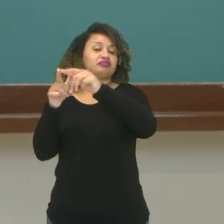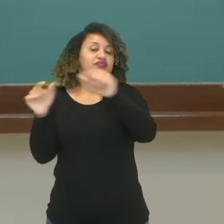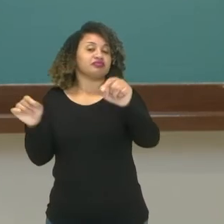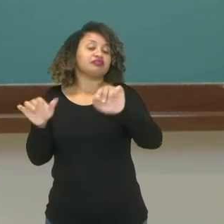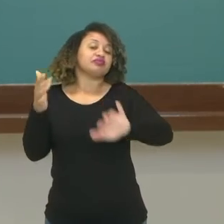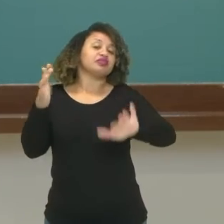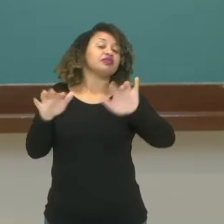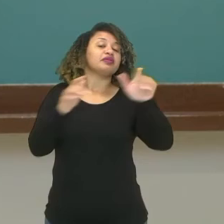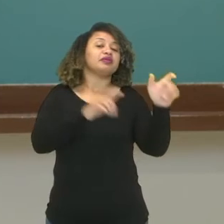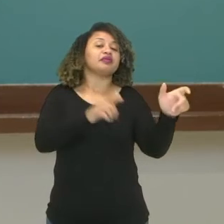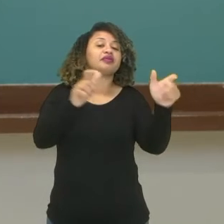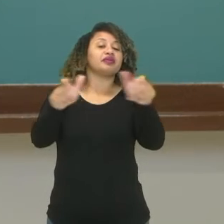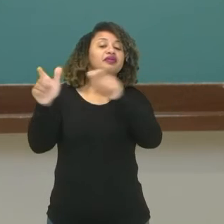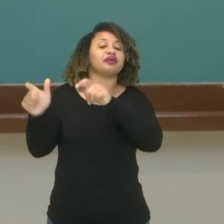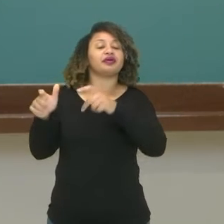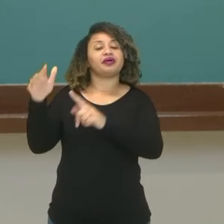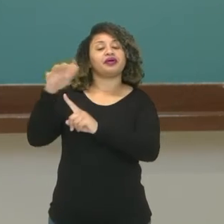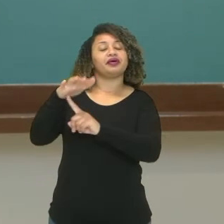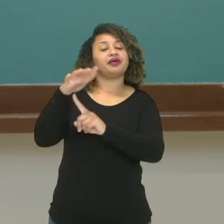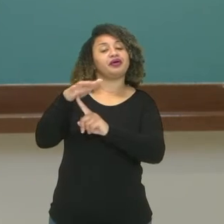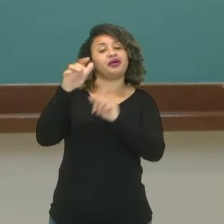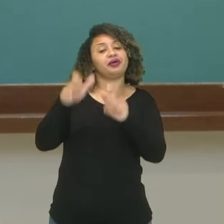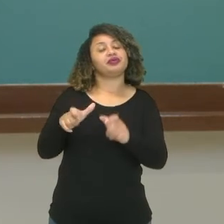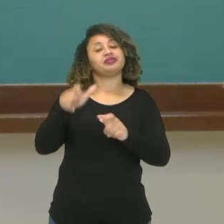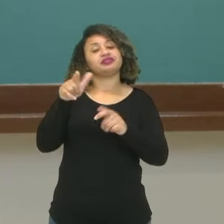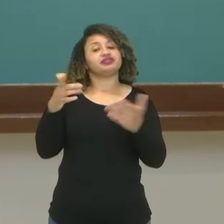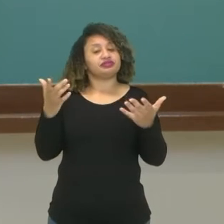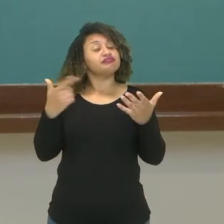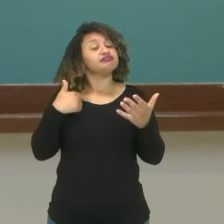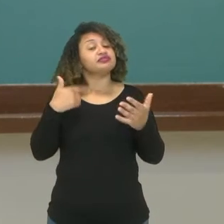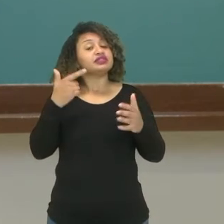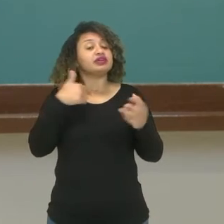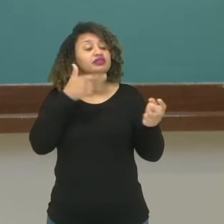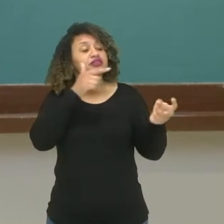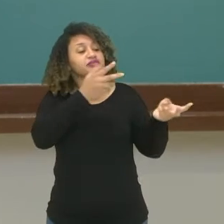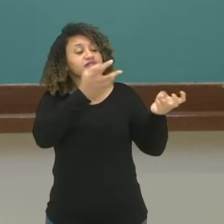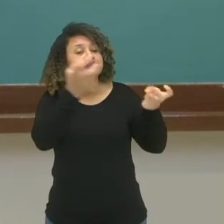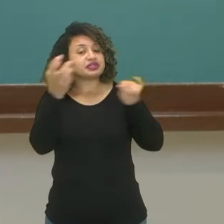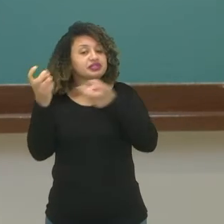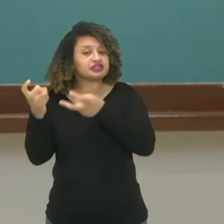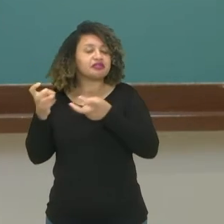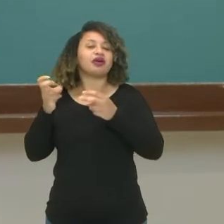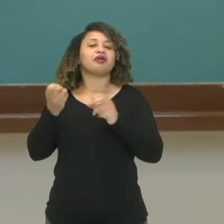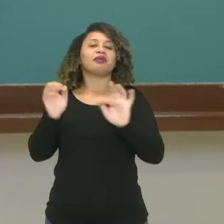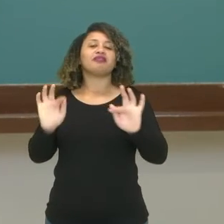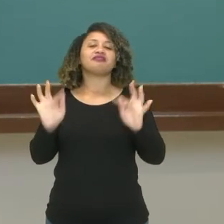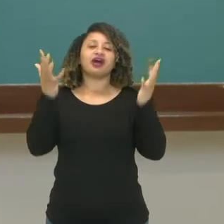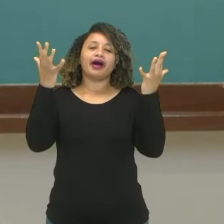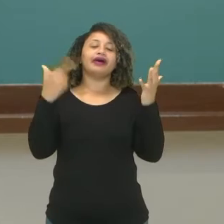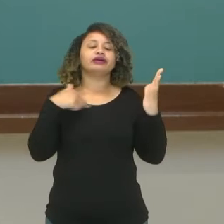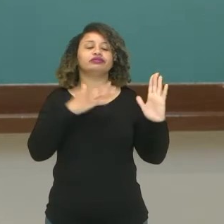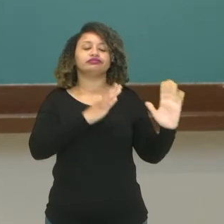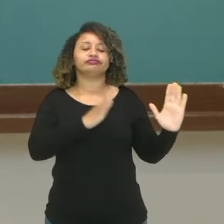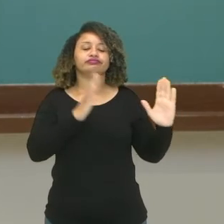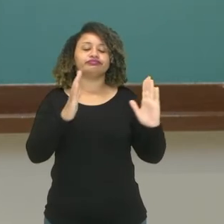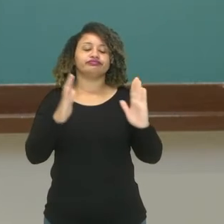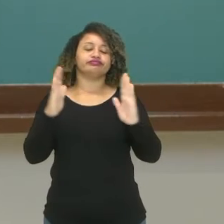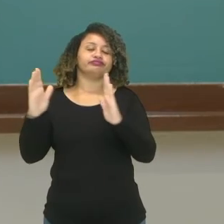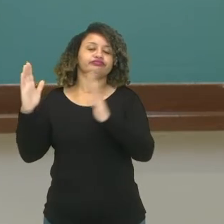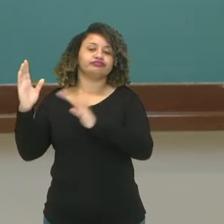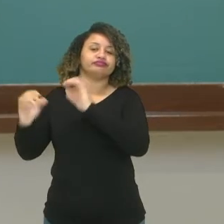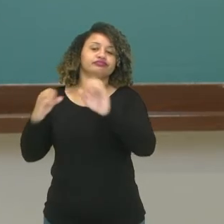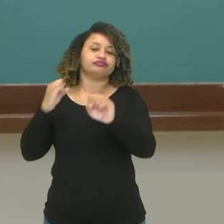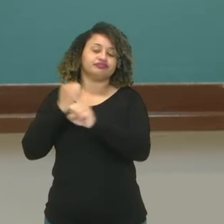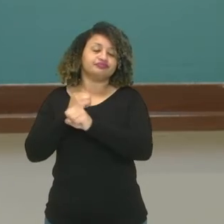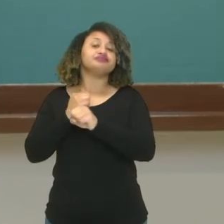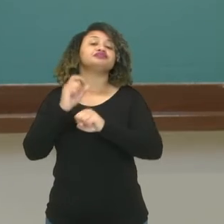da região do Paraná em que você está, você vai observar determinadas festas em determinados períodos do